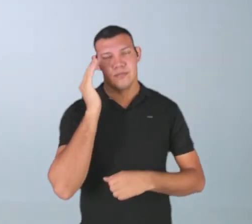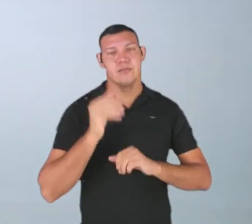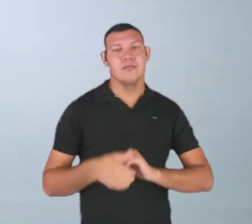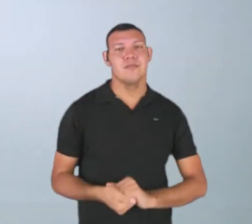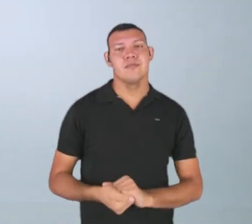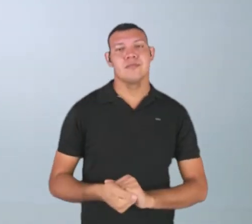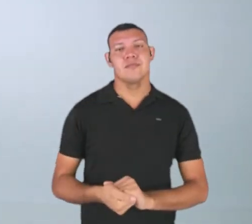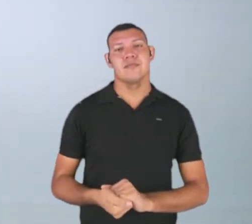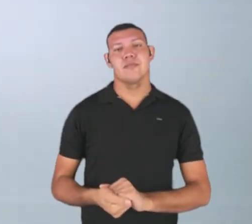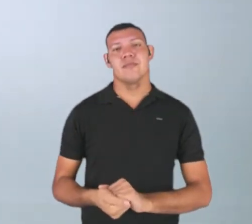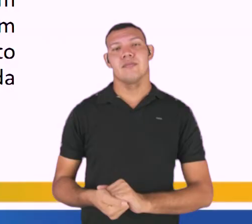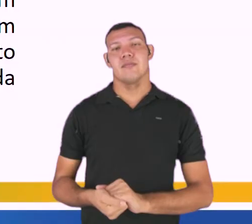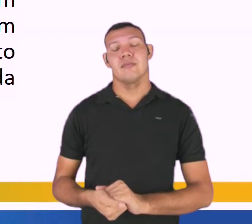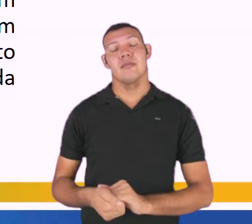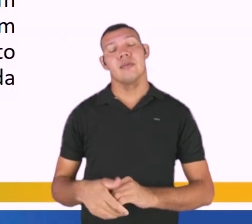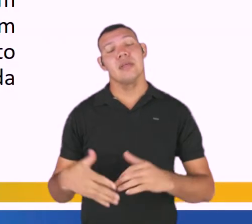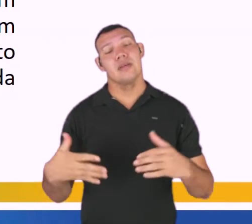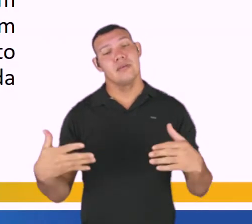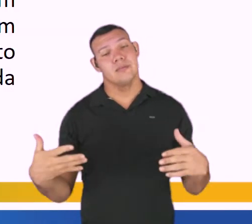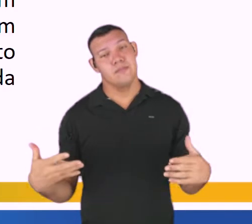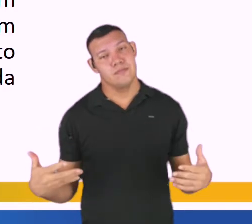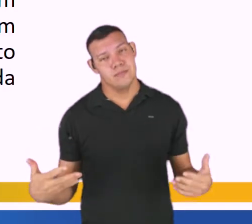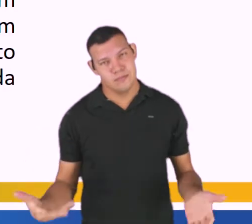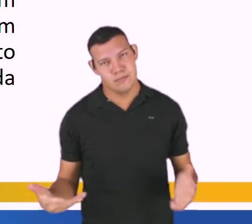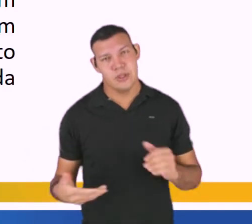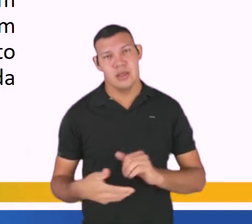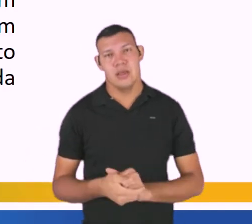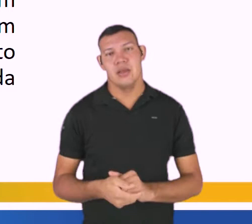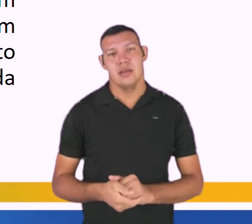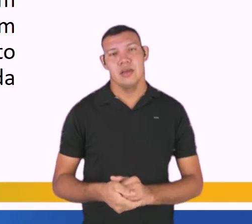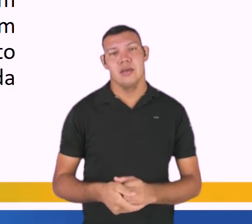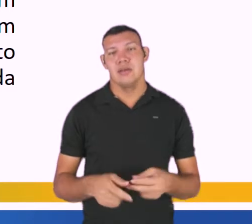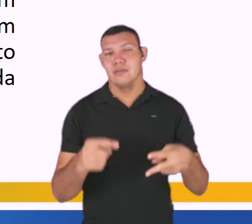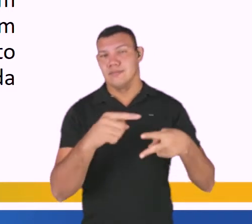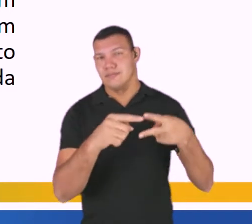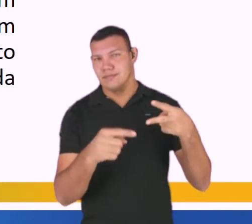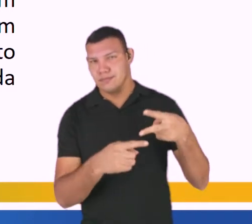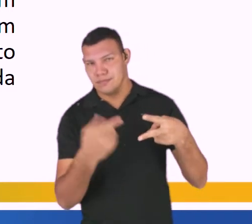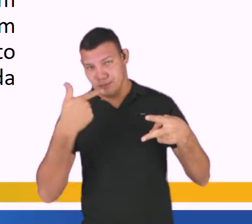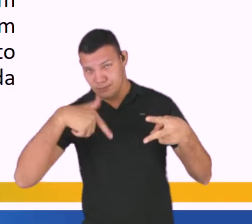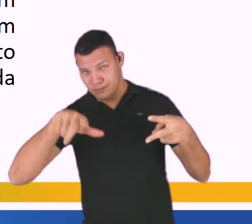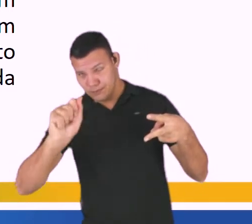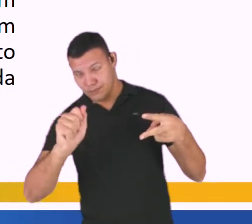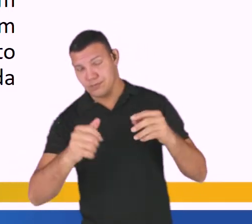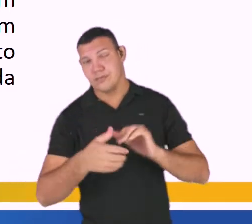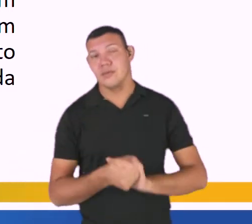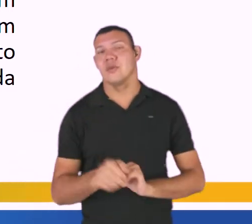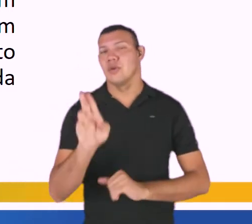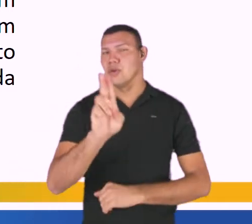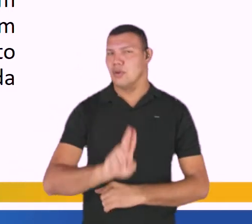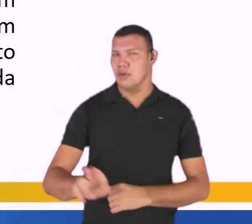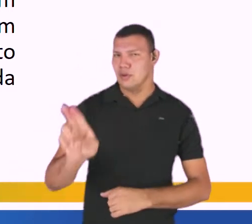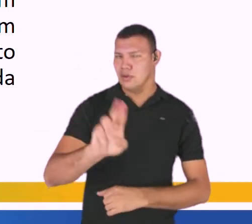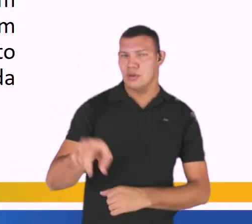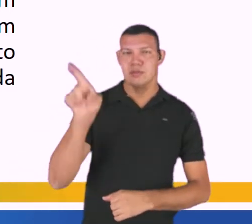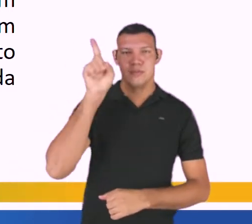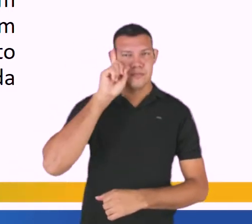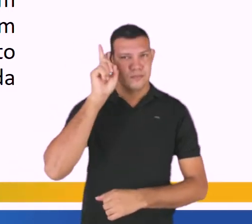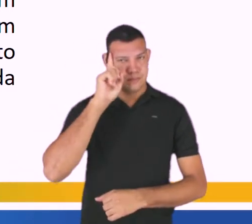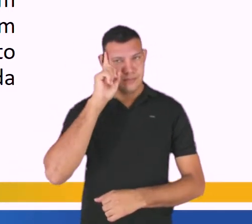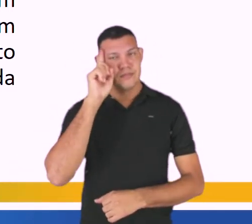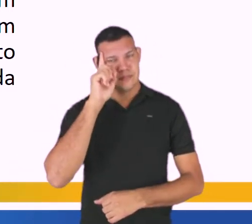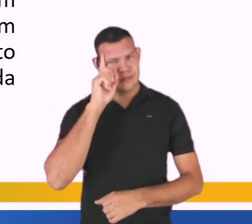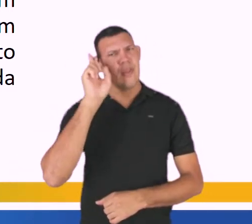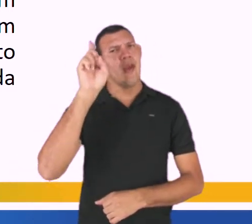Depois, além dessas formas de modalidade de linguagem, que pode ser utilizada no nosso dia a dia e